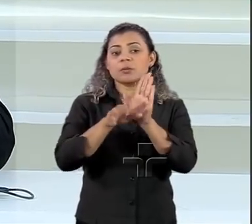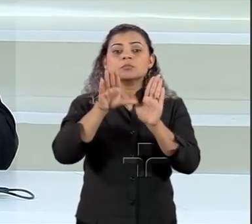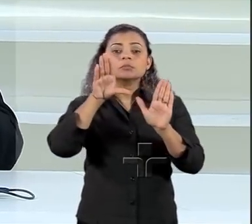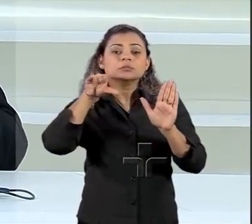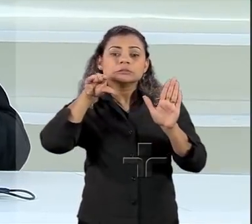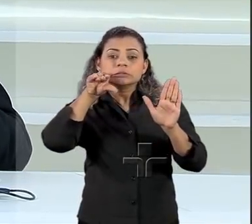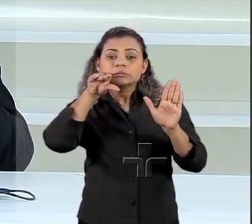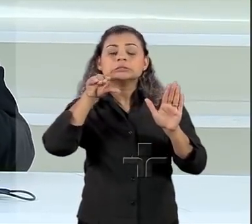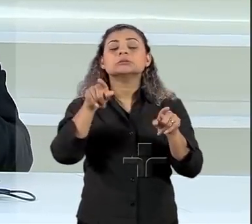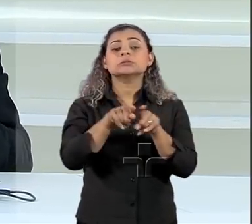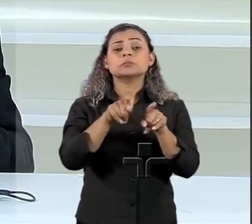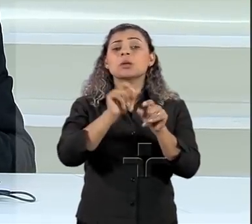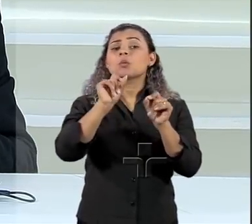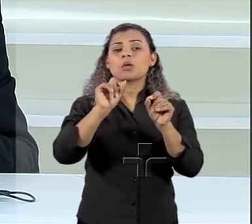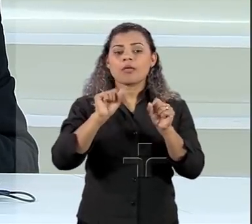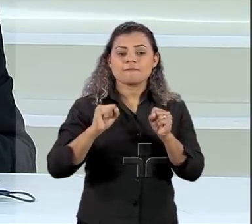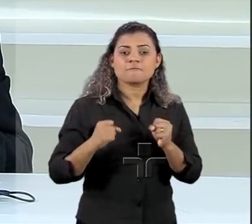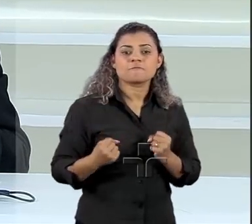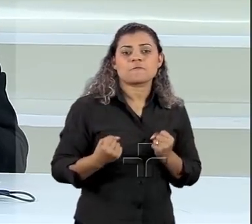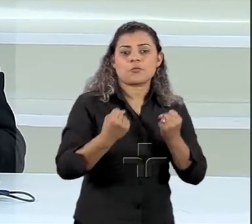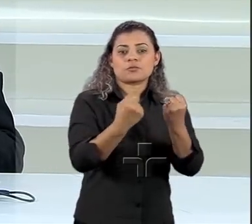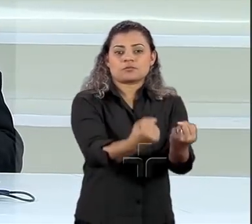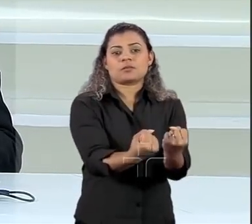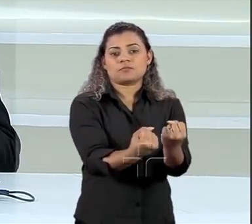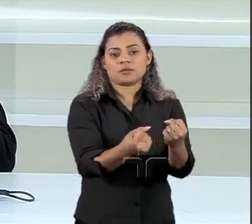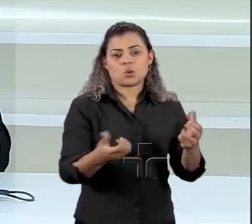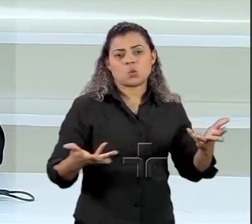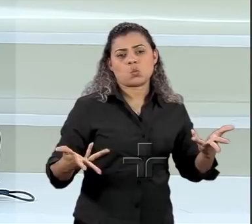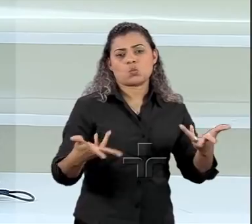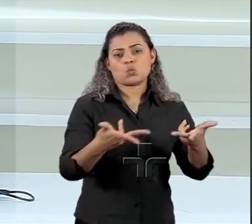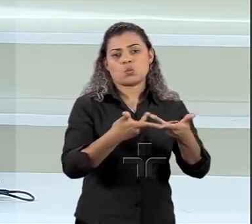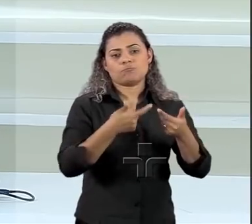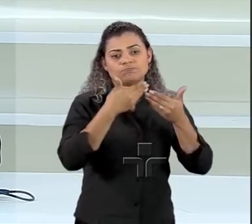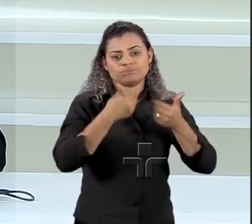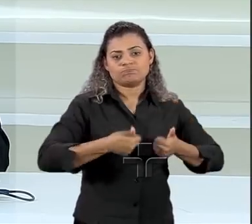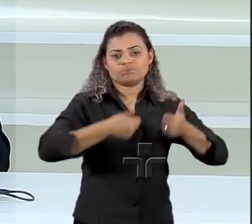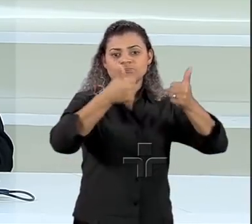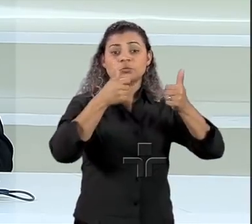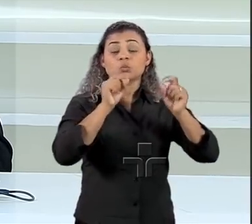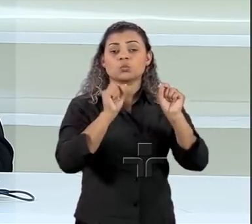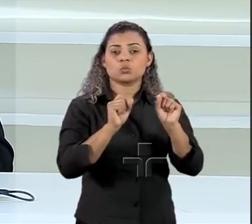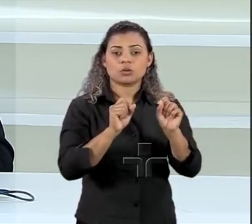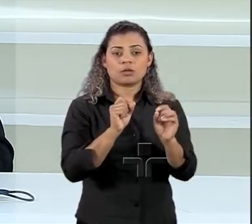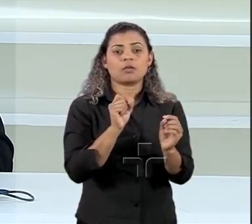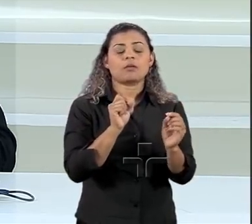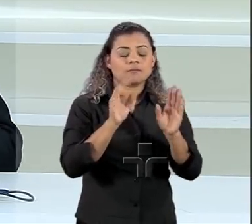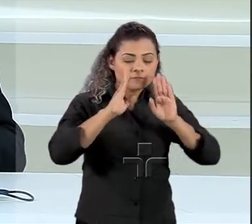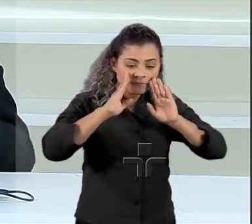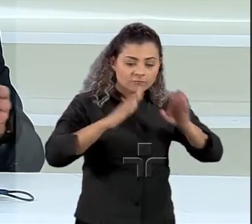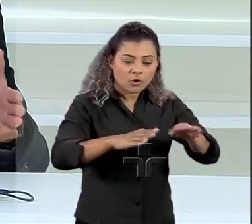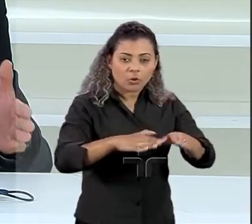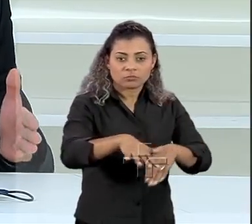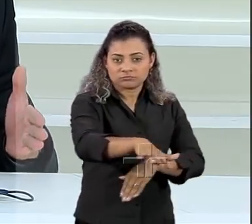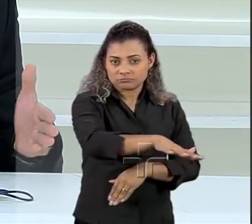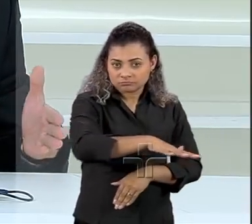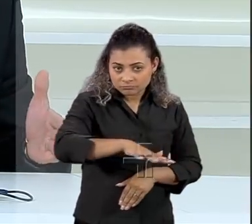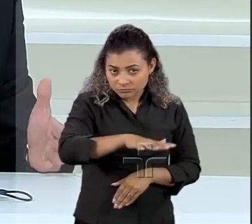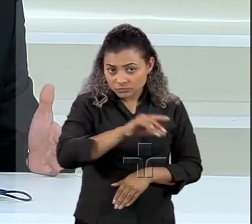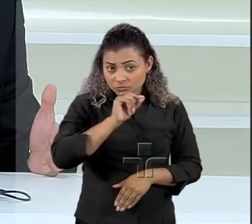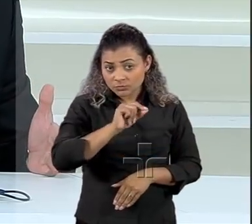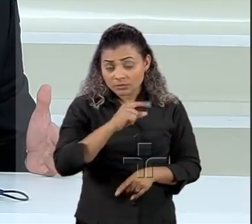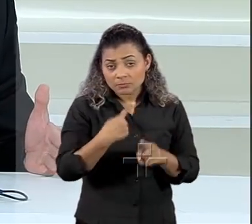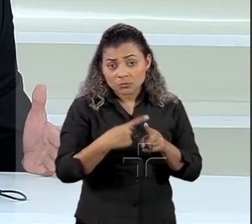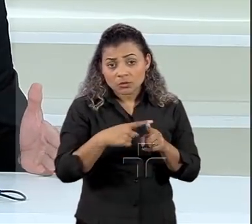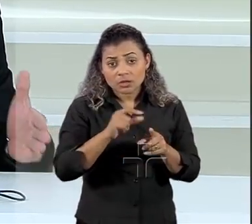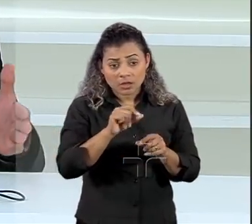seria justamente o fortalecimento, a qualificação do sistema primário de atenção. Porque é justamente ao conhecer